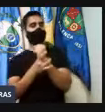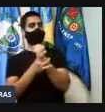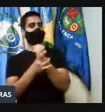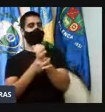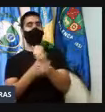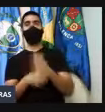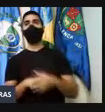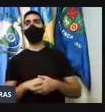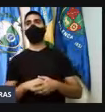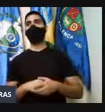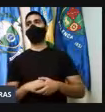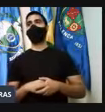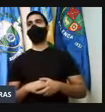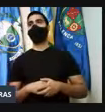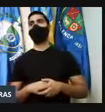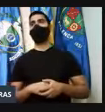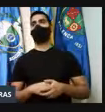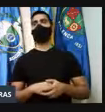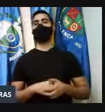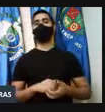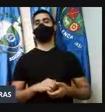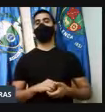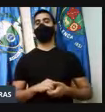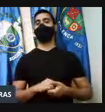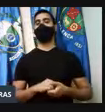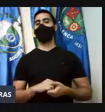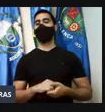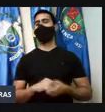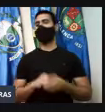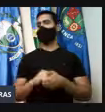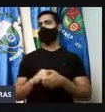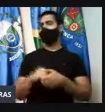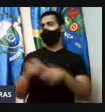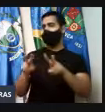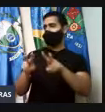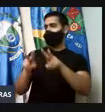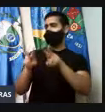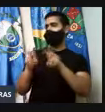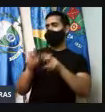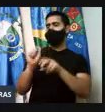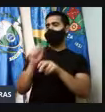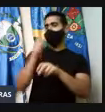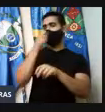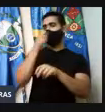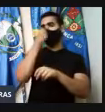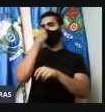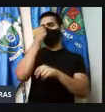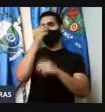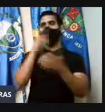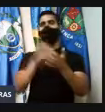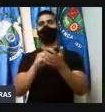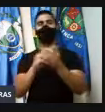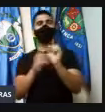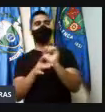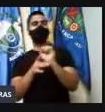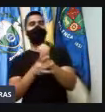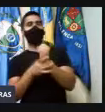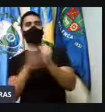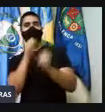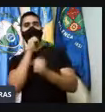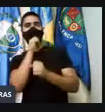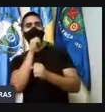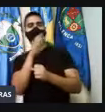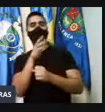vê aí um descontrole em determinados segmentos da cidade, de bares e